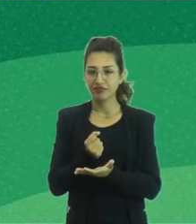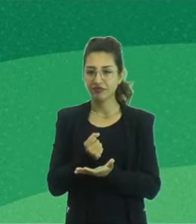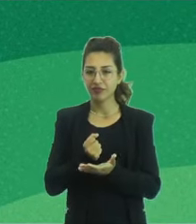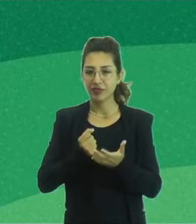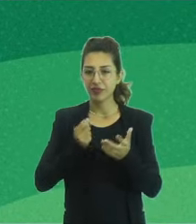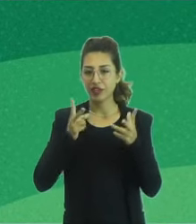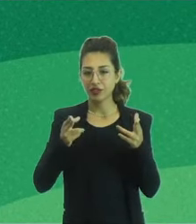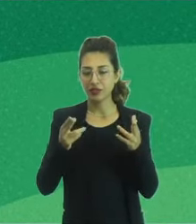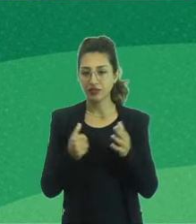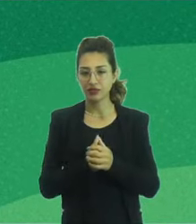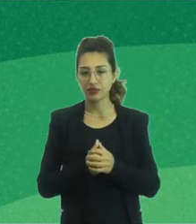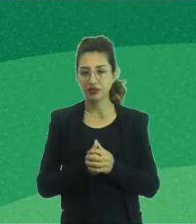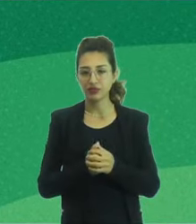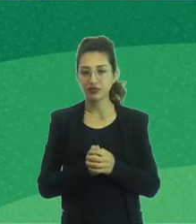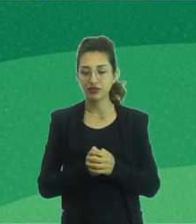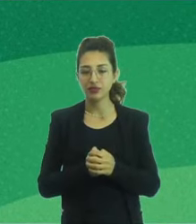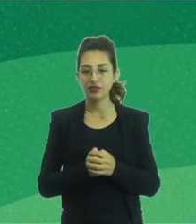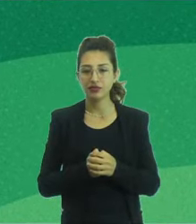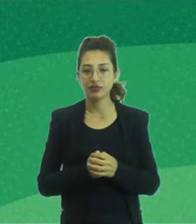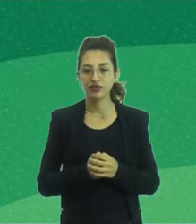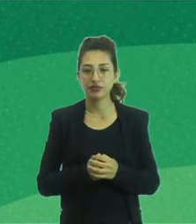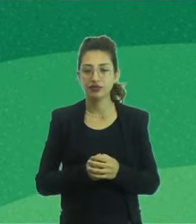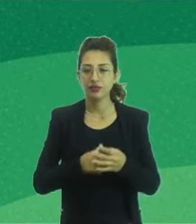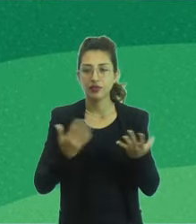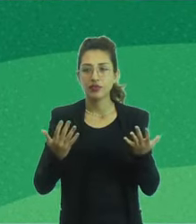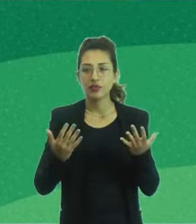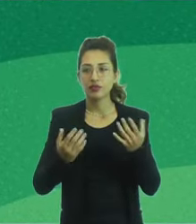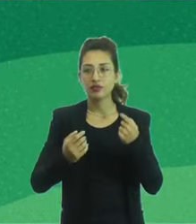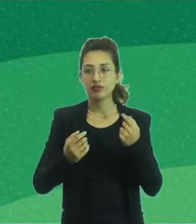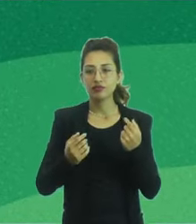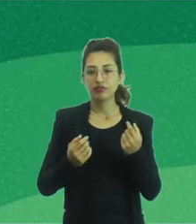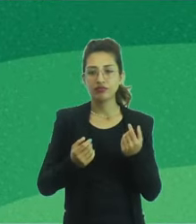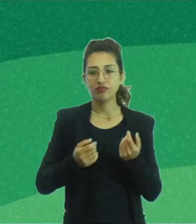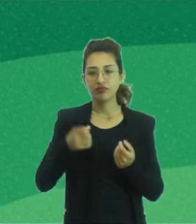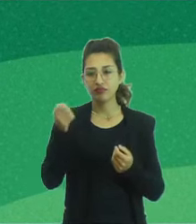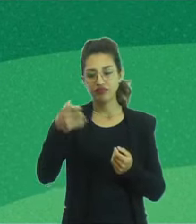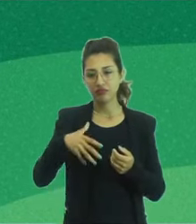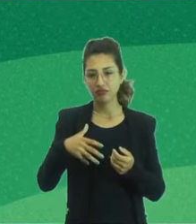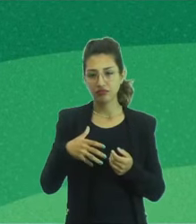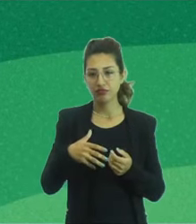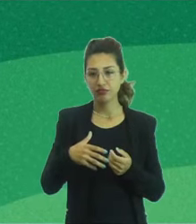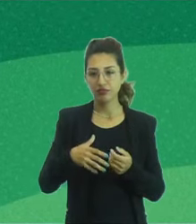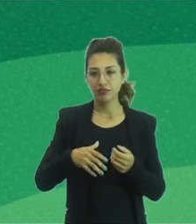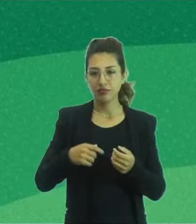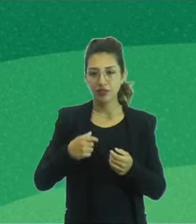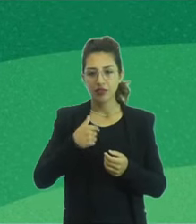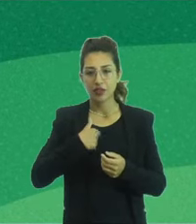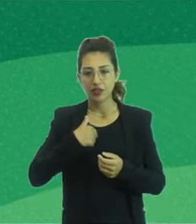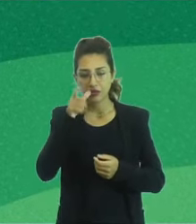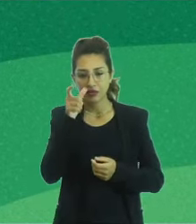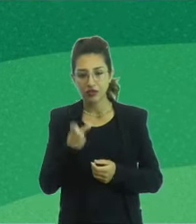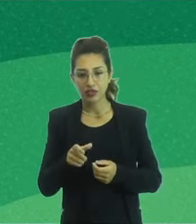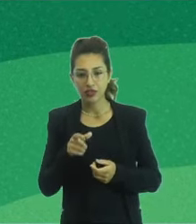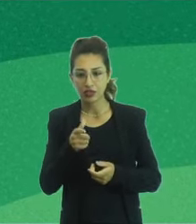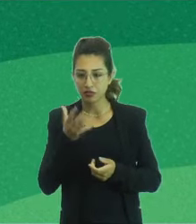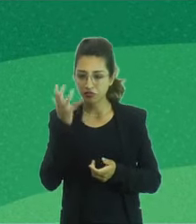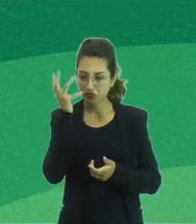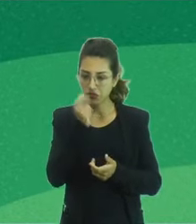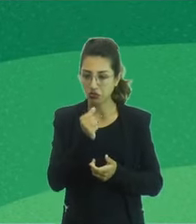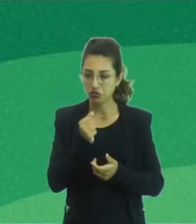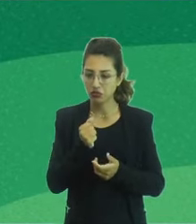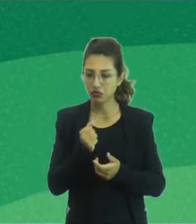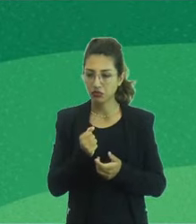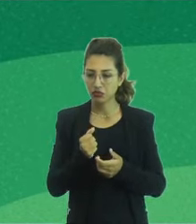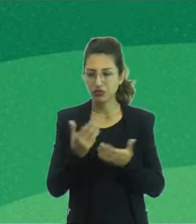sabe e é por isso nunca vale a mãe fala que você é bonito bonito você fala não